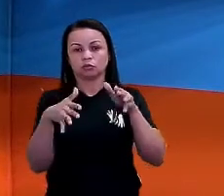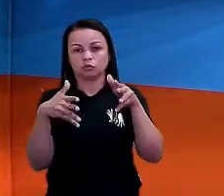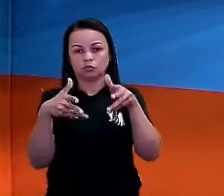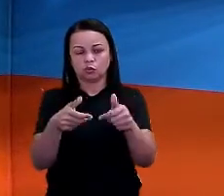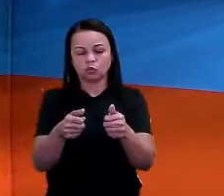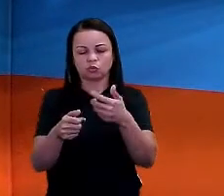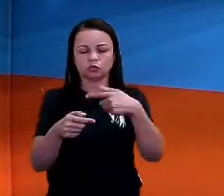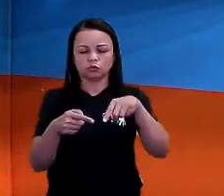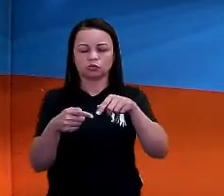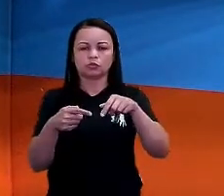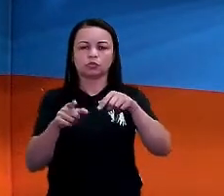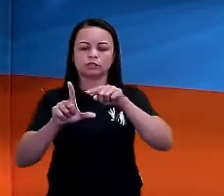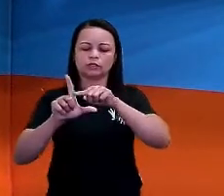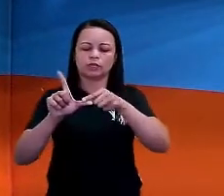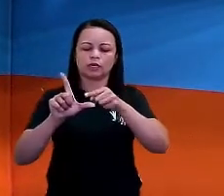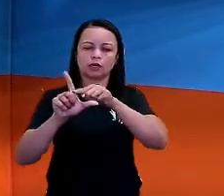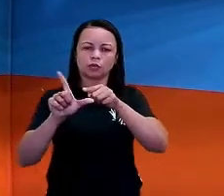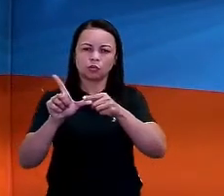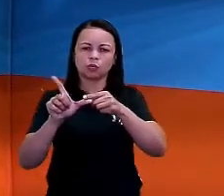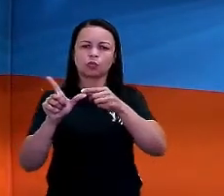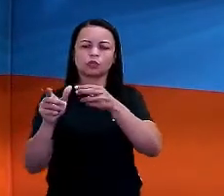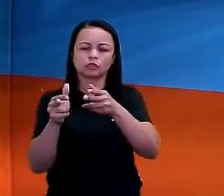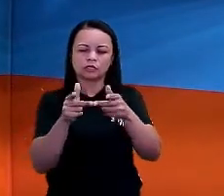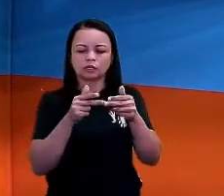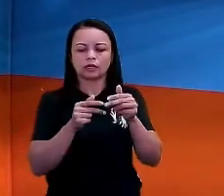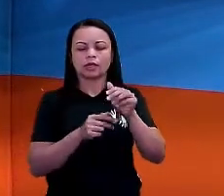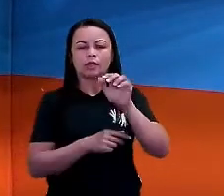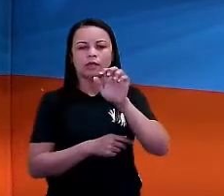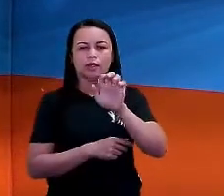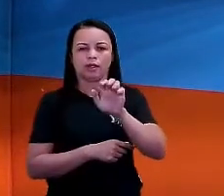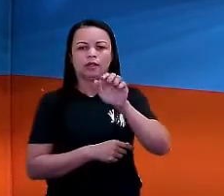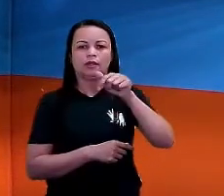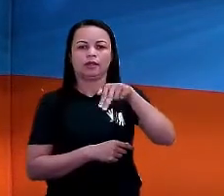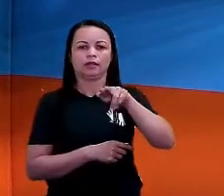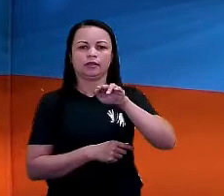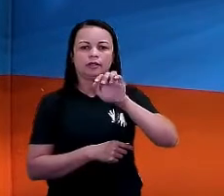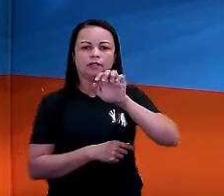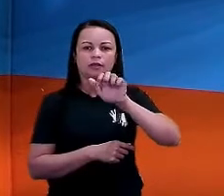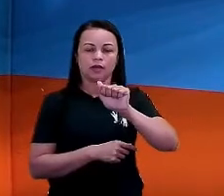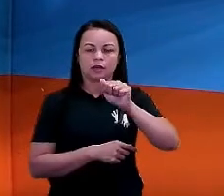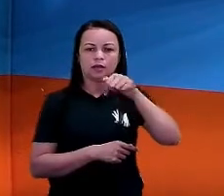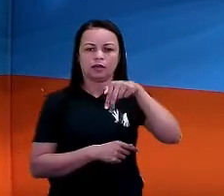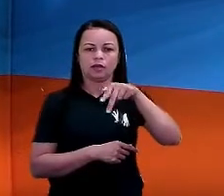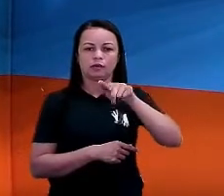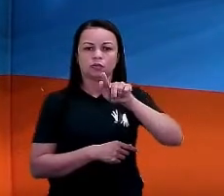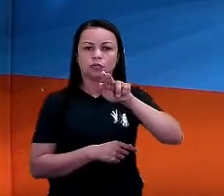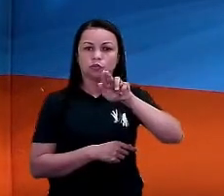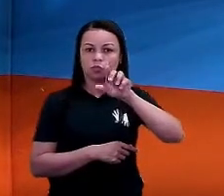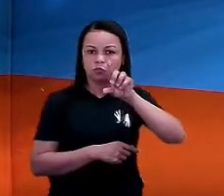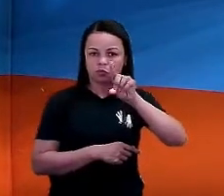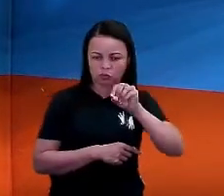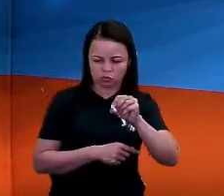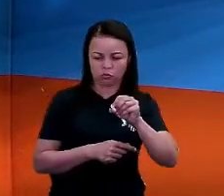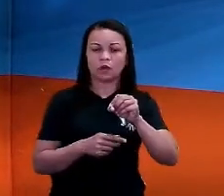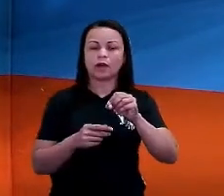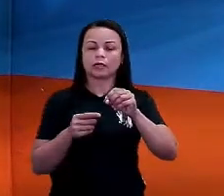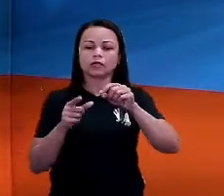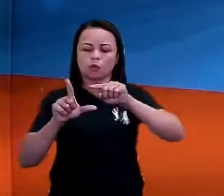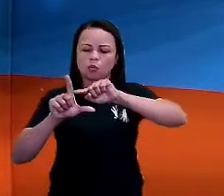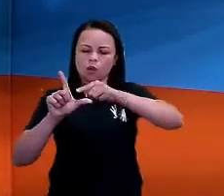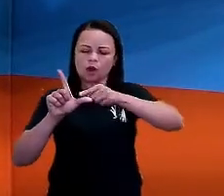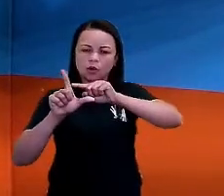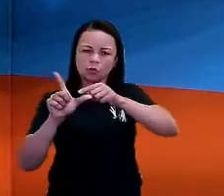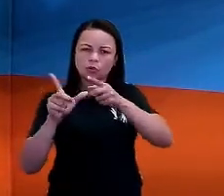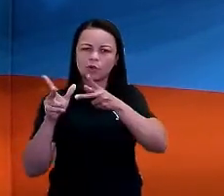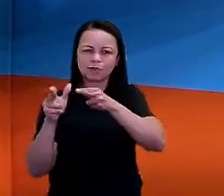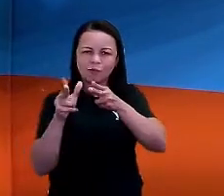medida, ele é chamado de equiângulo, tá? Porque ele tem a mesma medida, né? Os ângulos têm a mesma